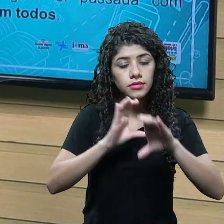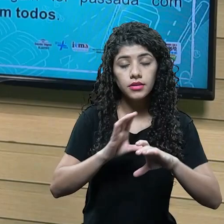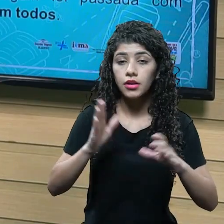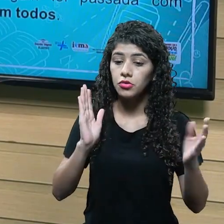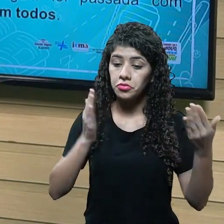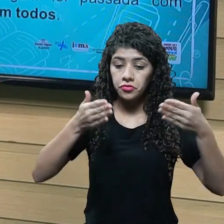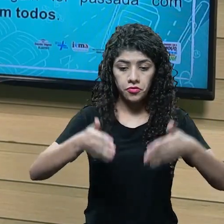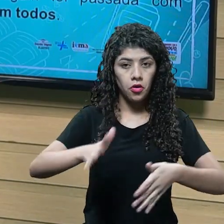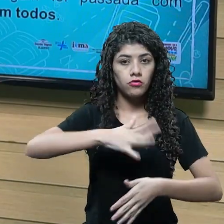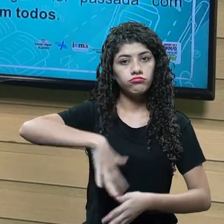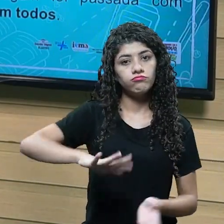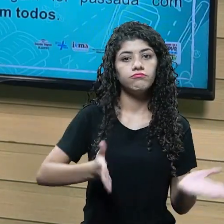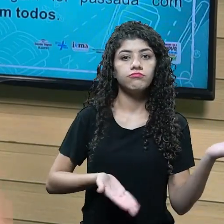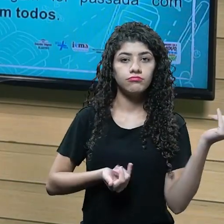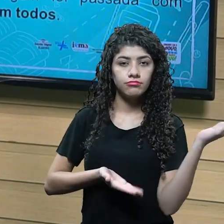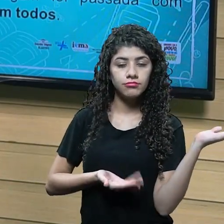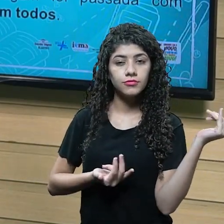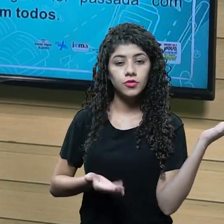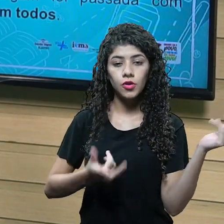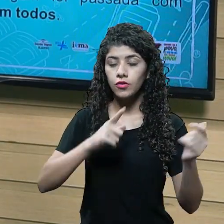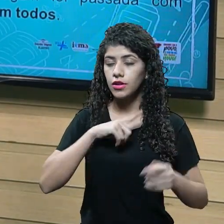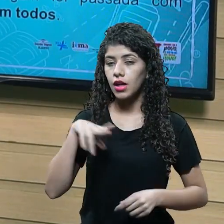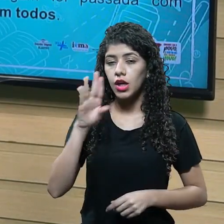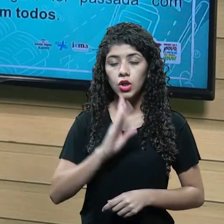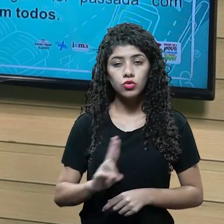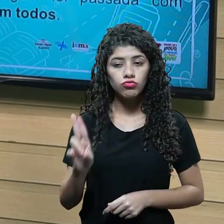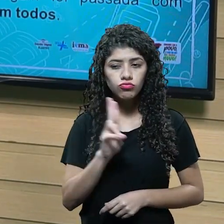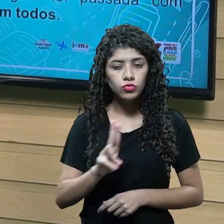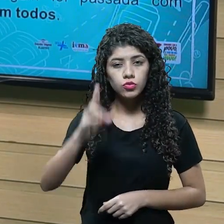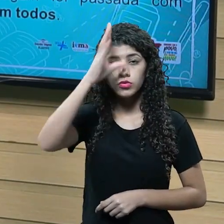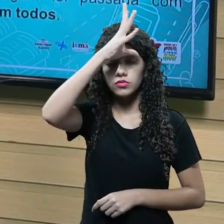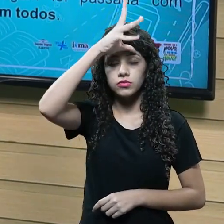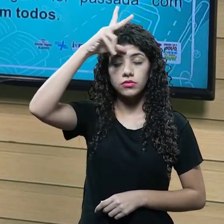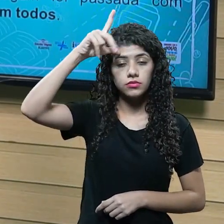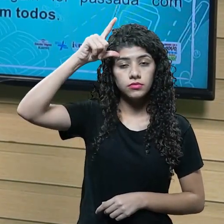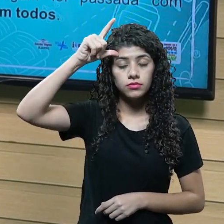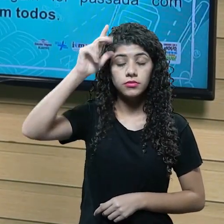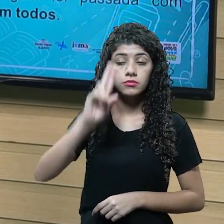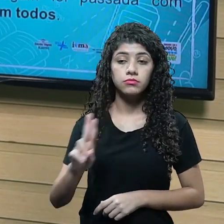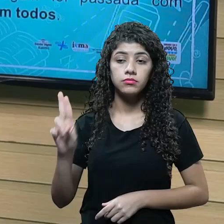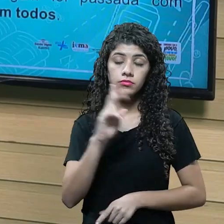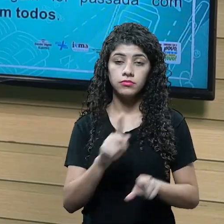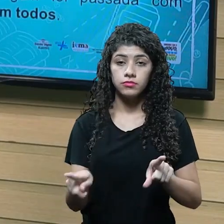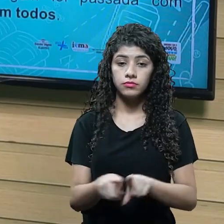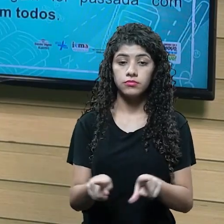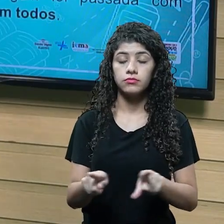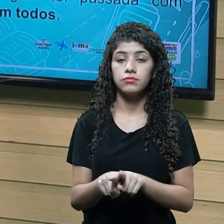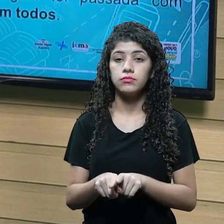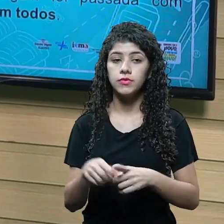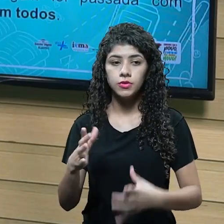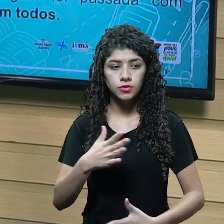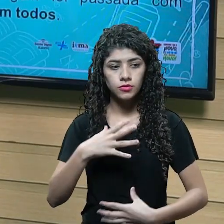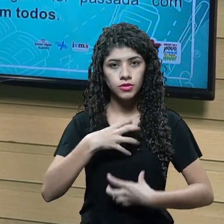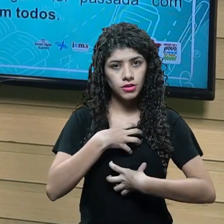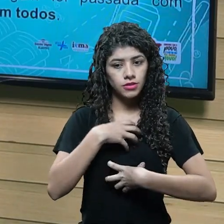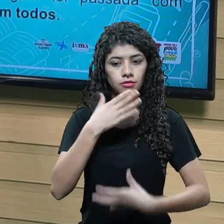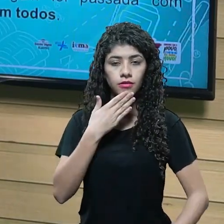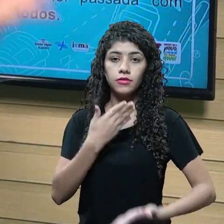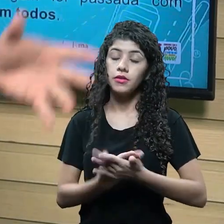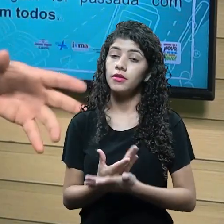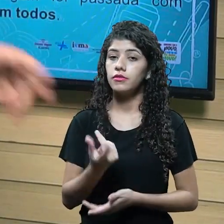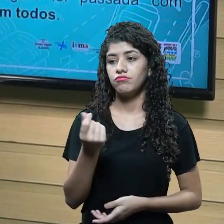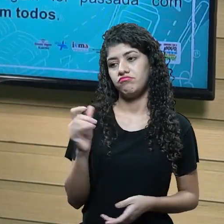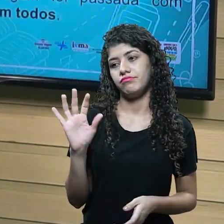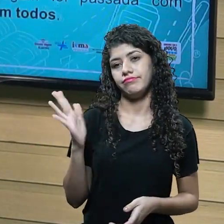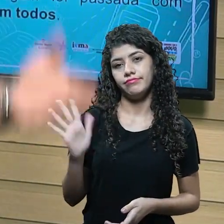que foram os jovens, que fazem o maior consumo do refrigerante, tá? Utilizou a interatividade, foi impactante e teve um baixo recurso. A máquina